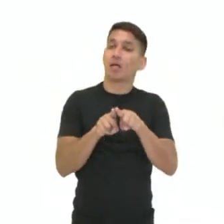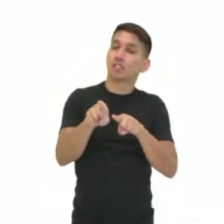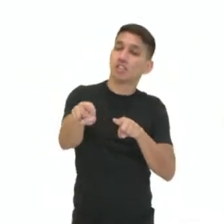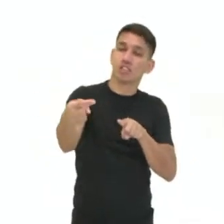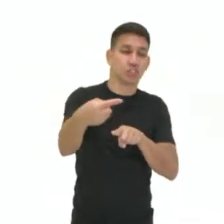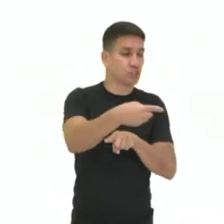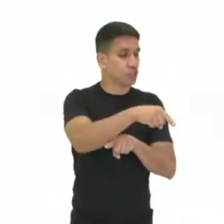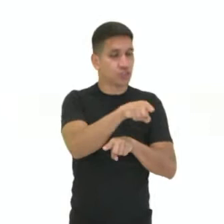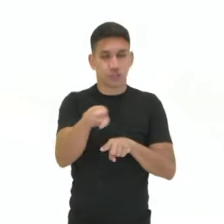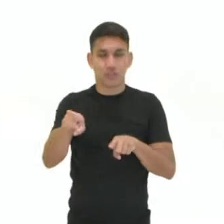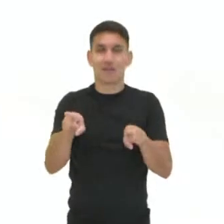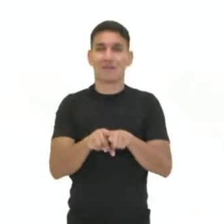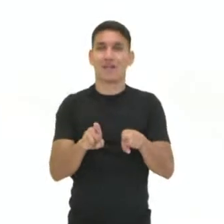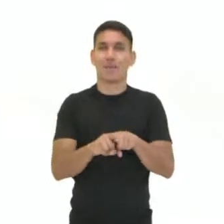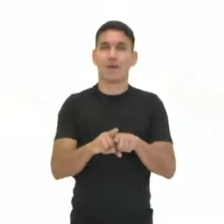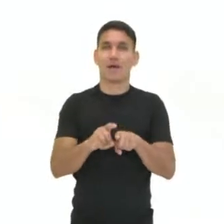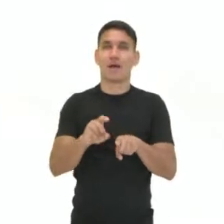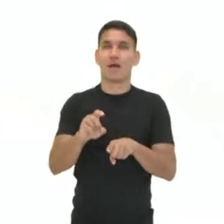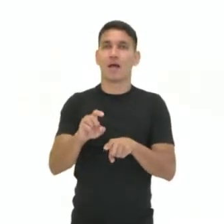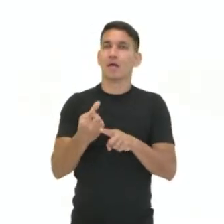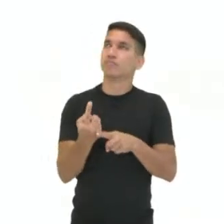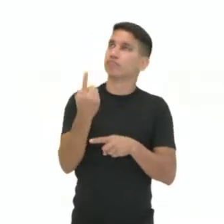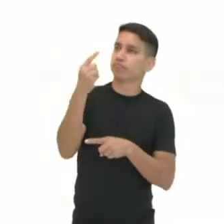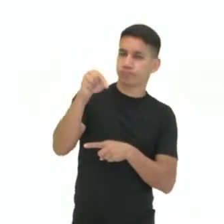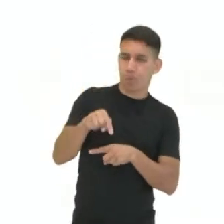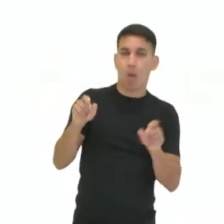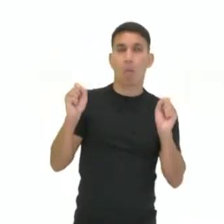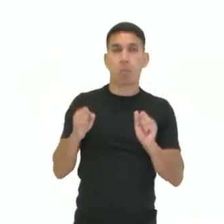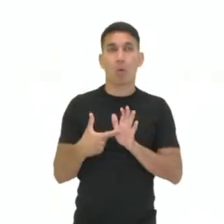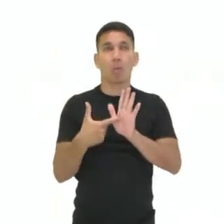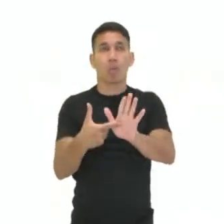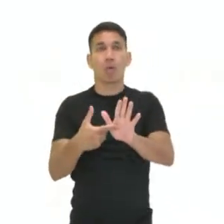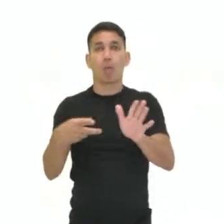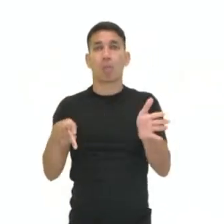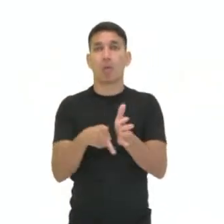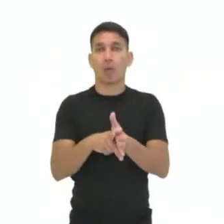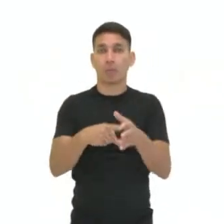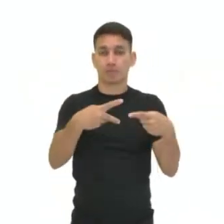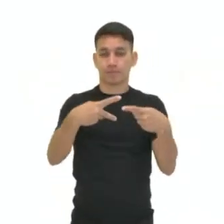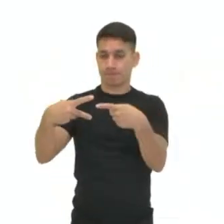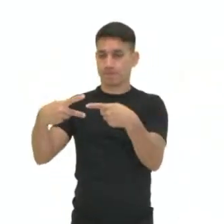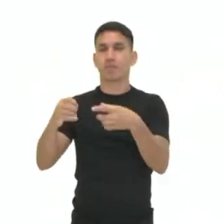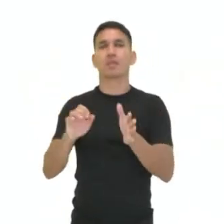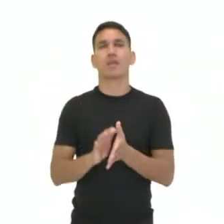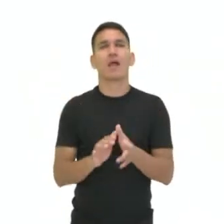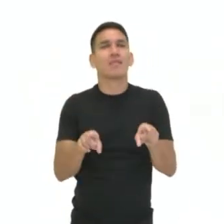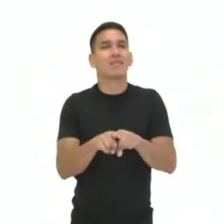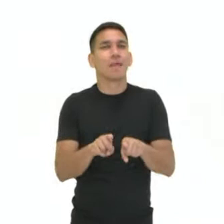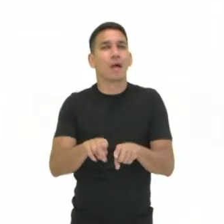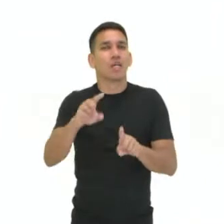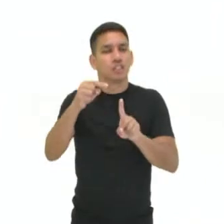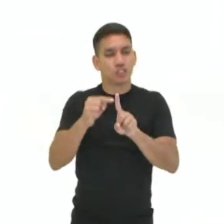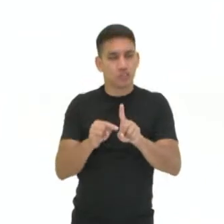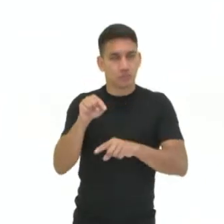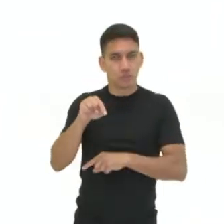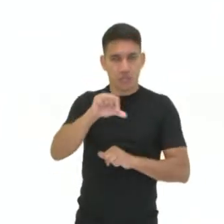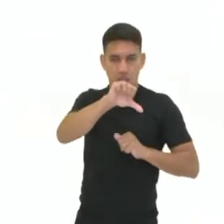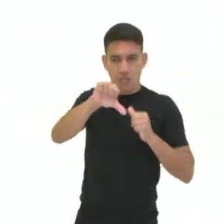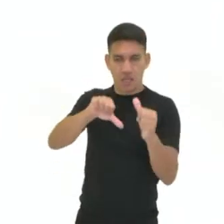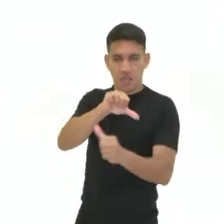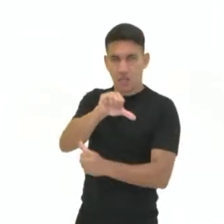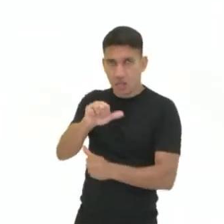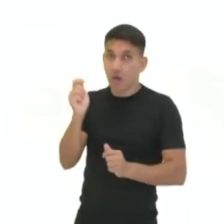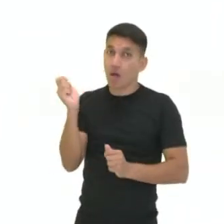que podem ser indicados por meio de uma seta. Nesse tipo de transformação, cada ponto da figura original